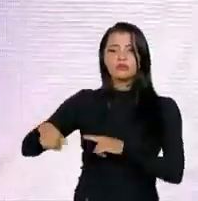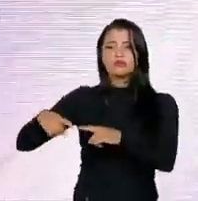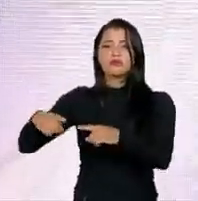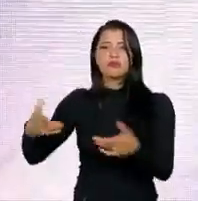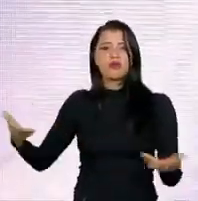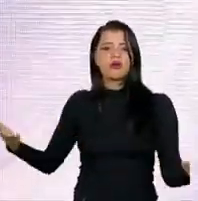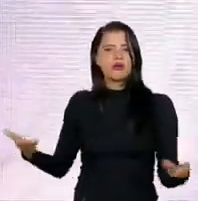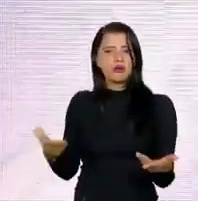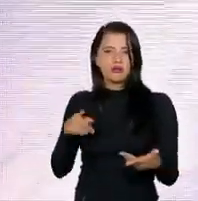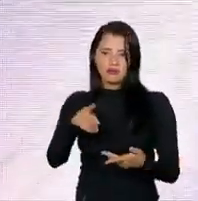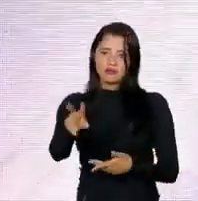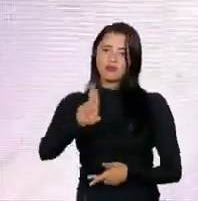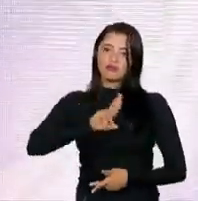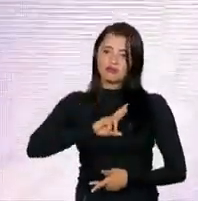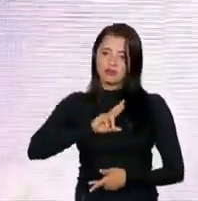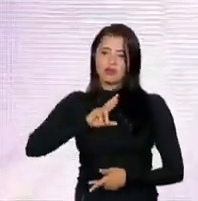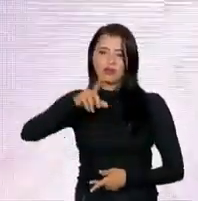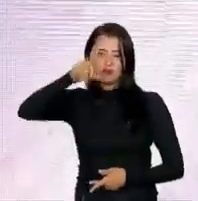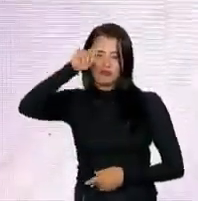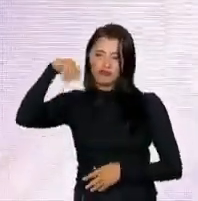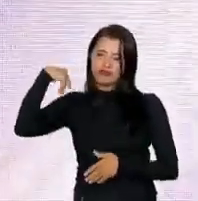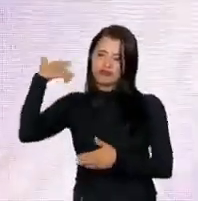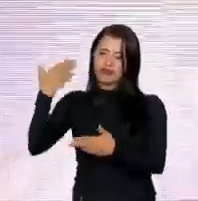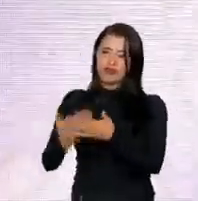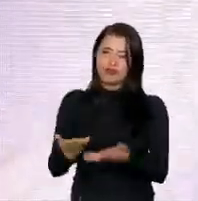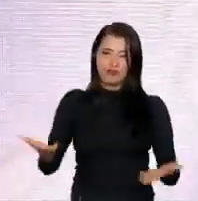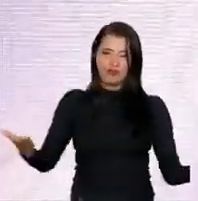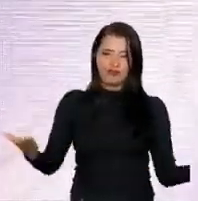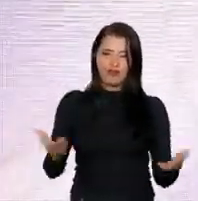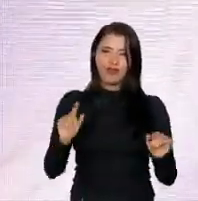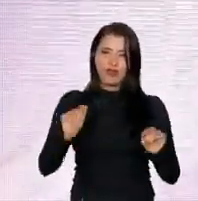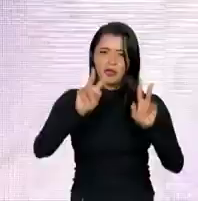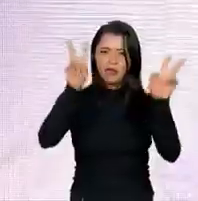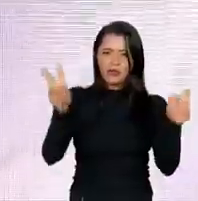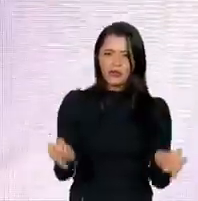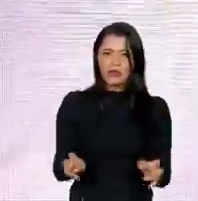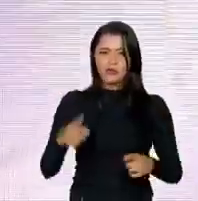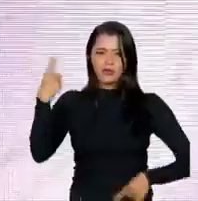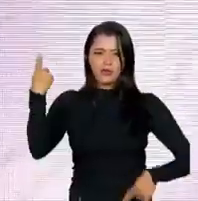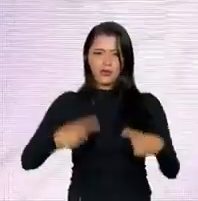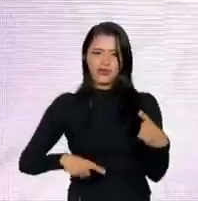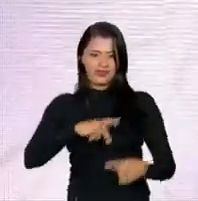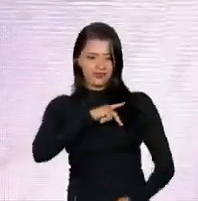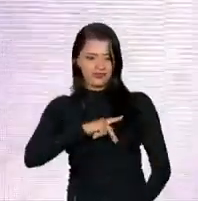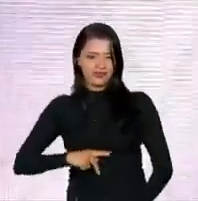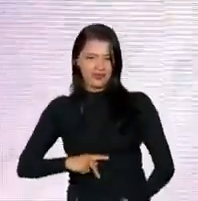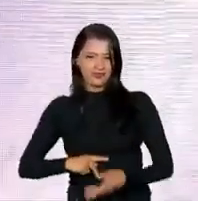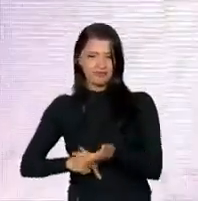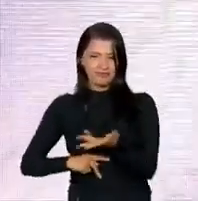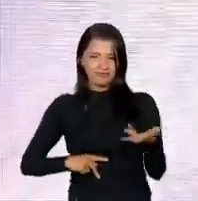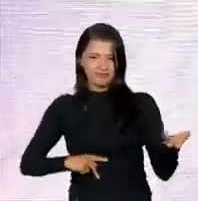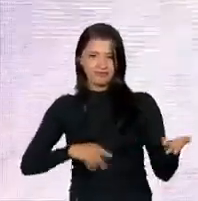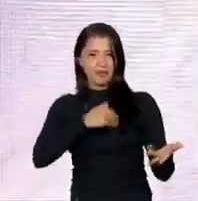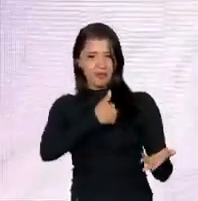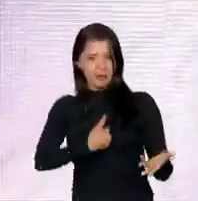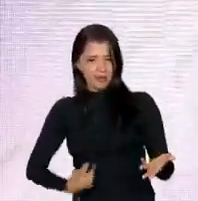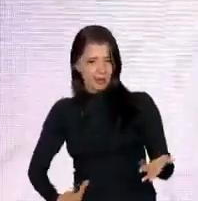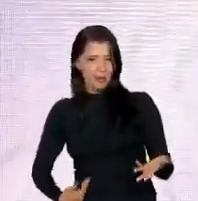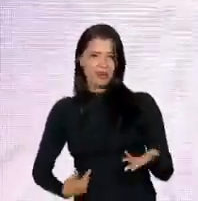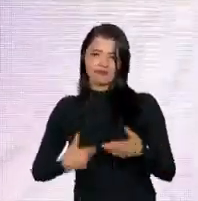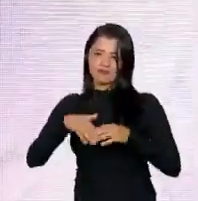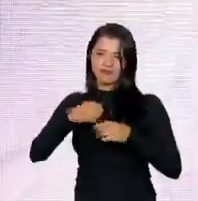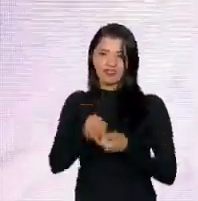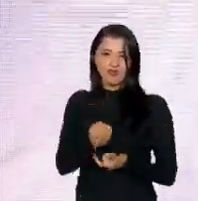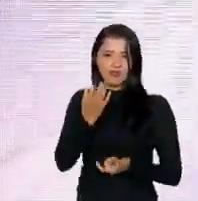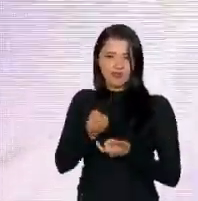vocês falaram aqui o dia inteiro sobre políticas públicas de